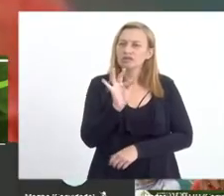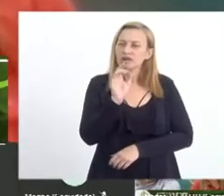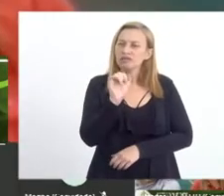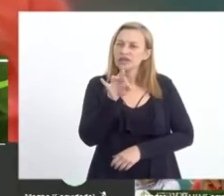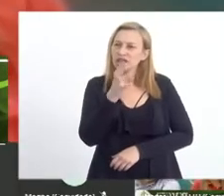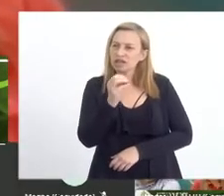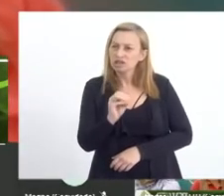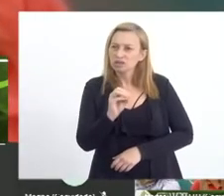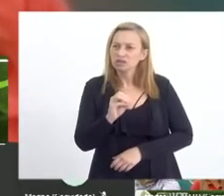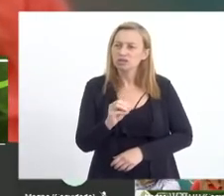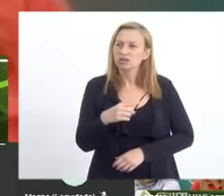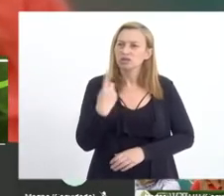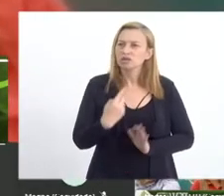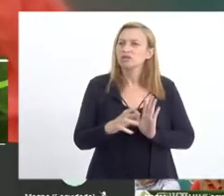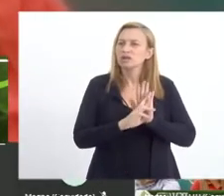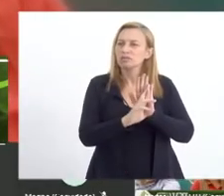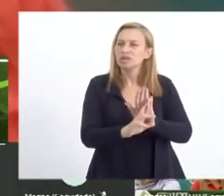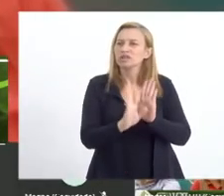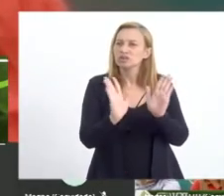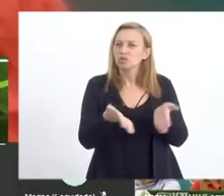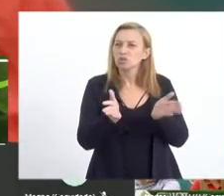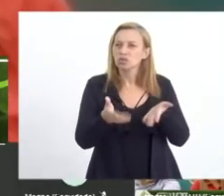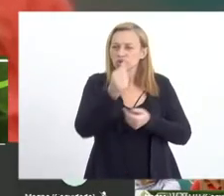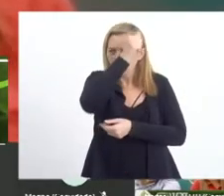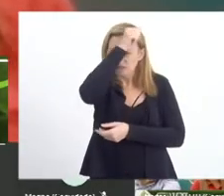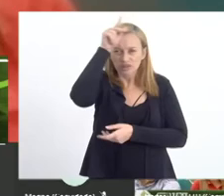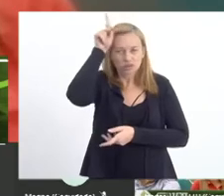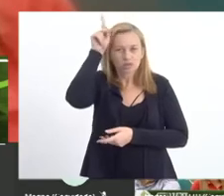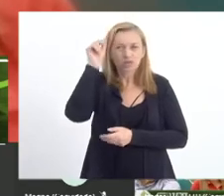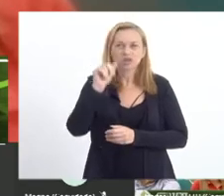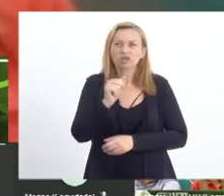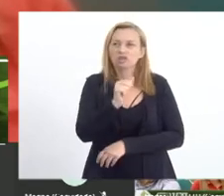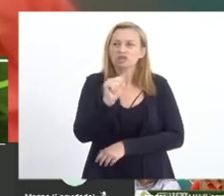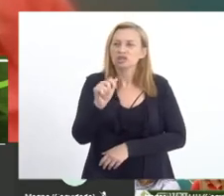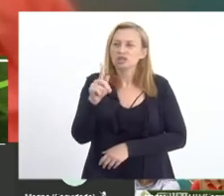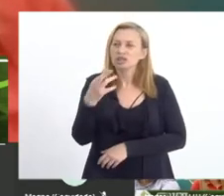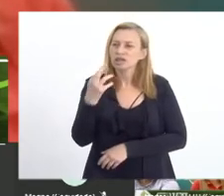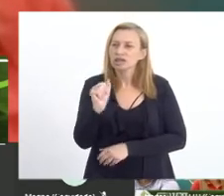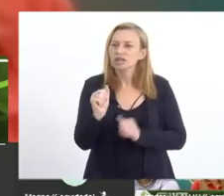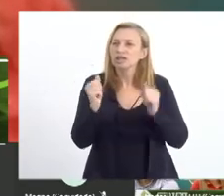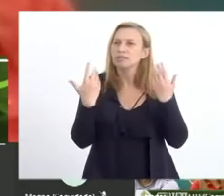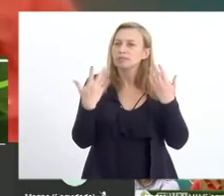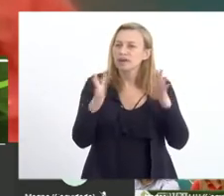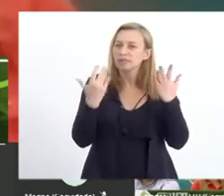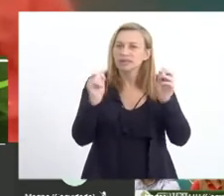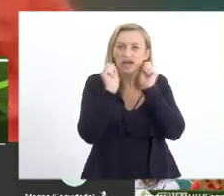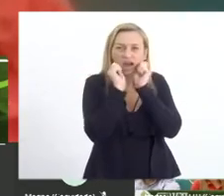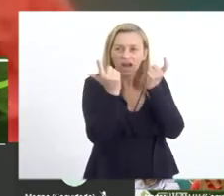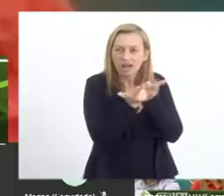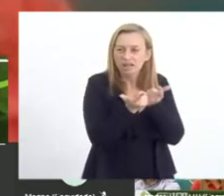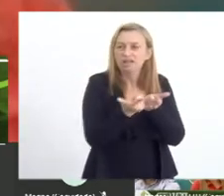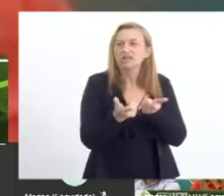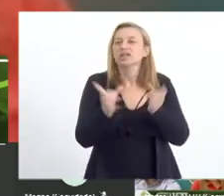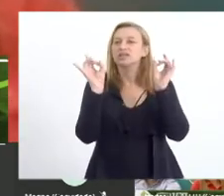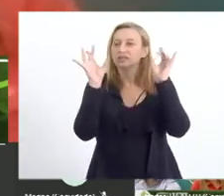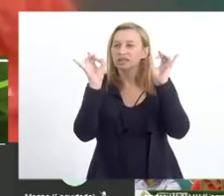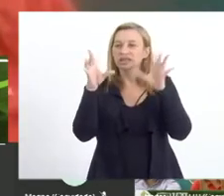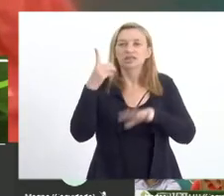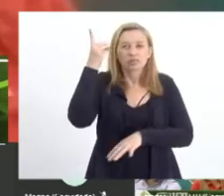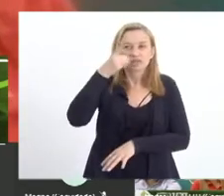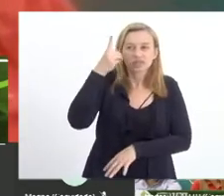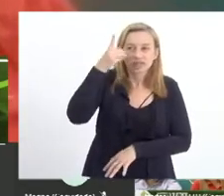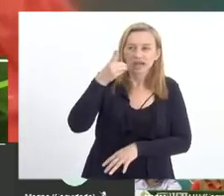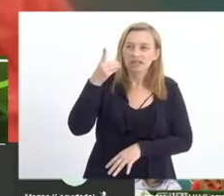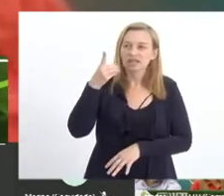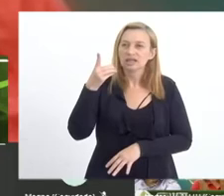Angra. Estamos representando hoje aqui a Prefeitura de Angra. É só para parabenizar a LERJ, em especial a deputada Célia Jordão,